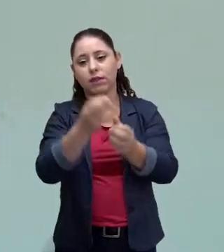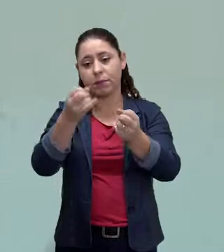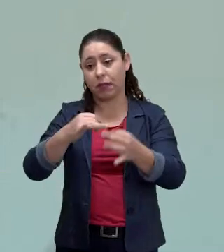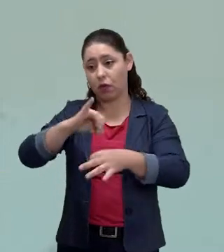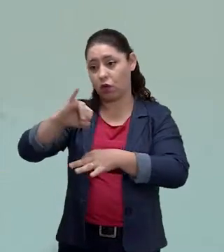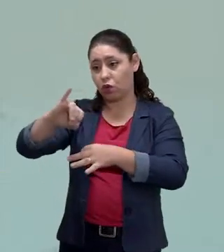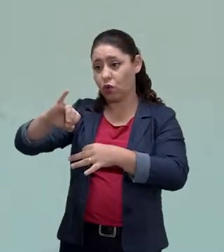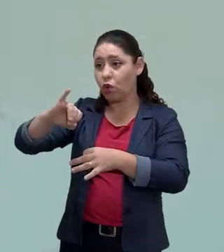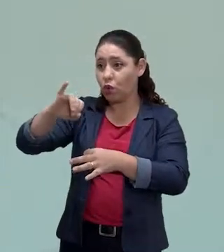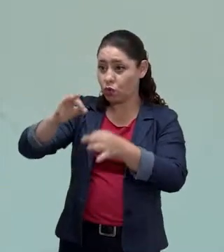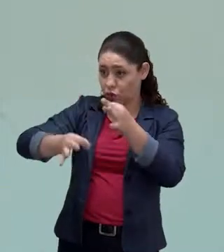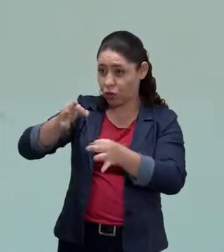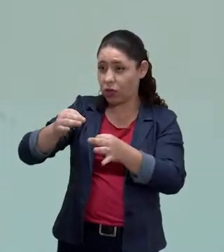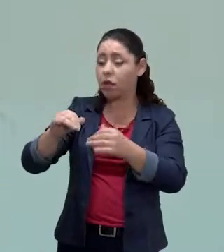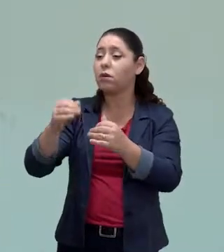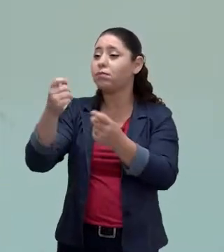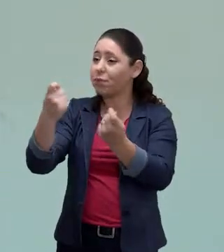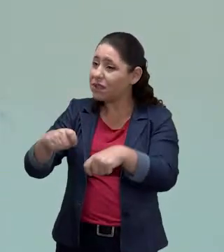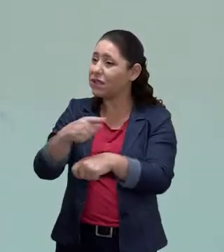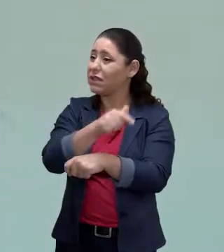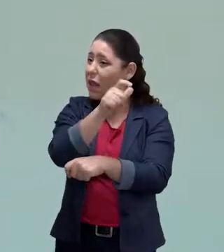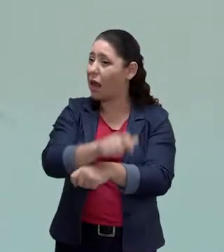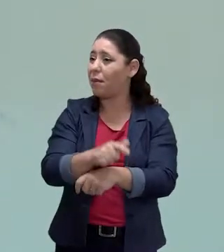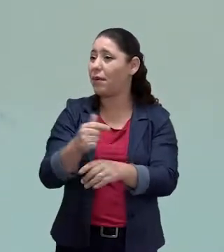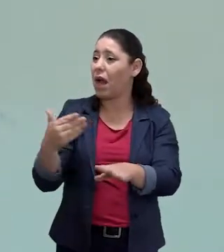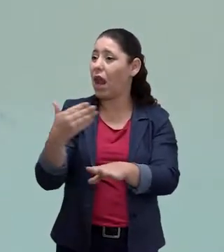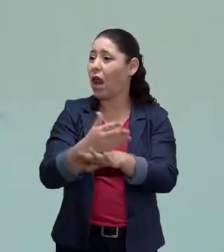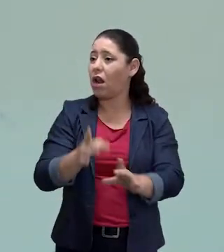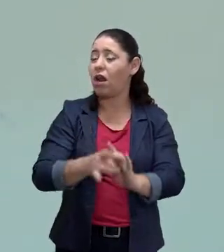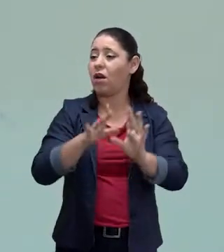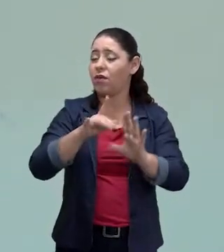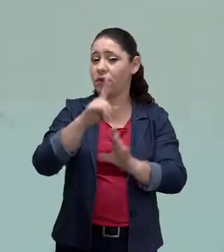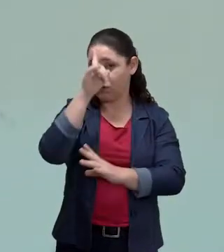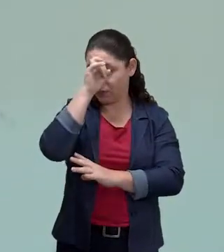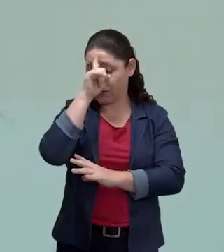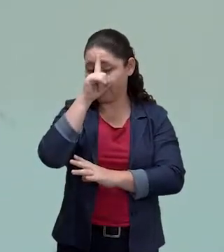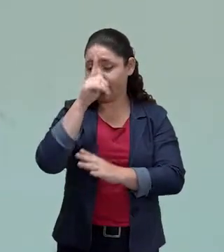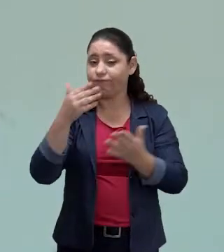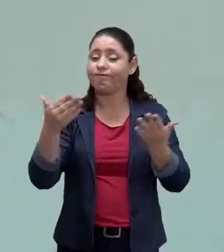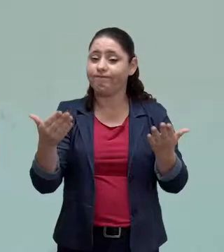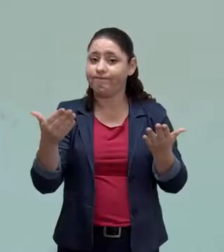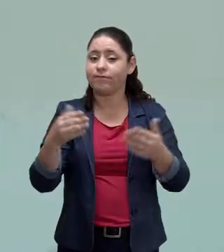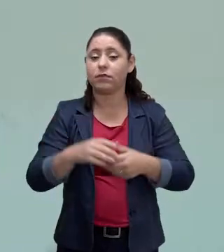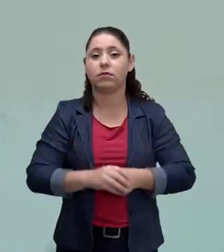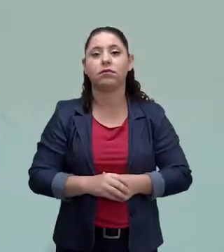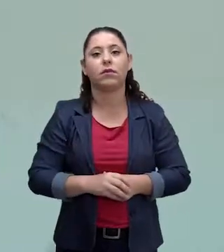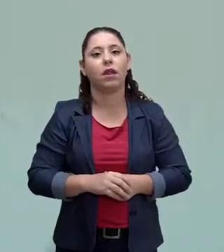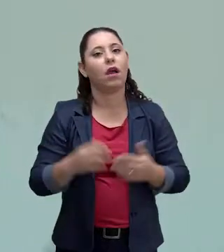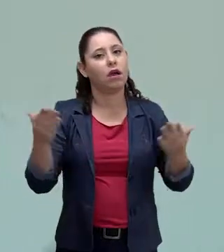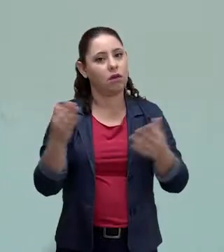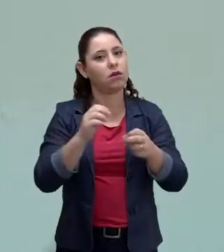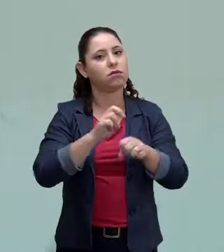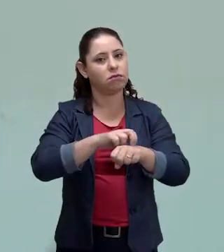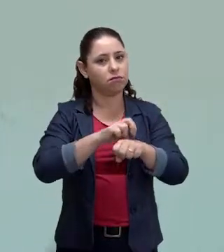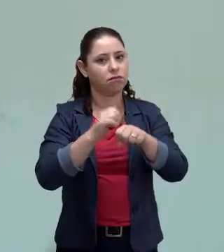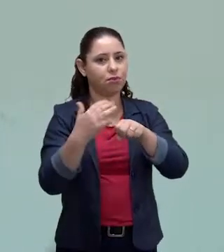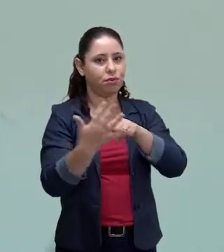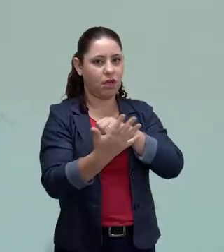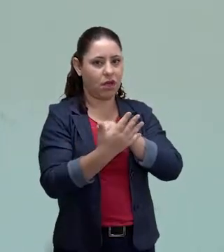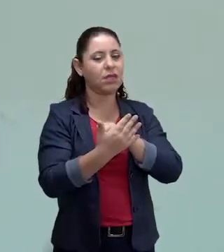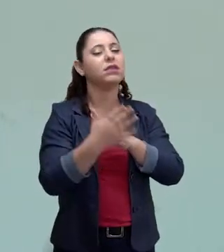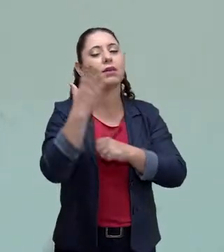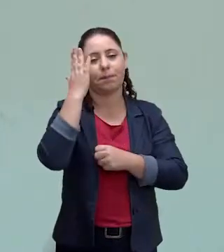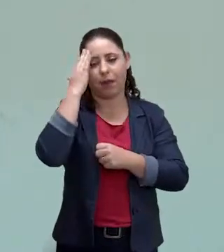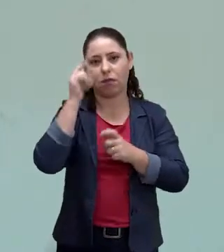com toda a documentação. Então, com a pandemia, a gente sabia que ia